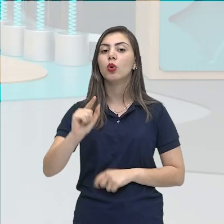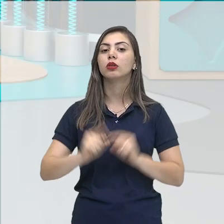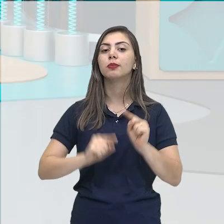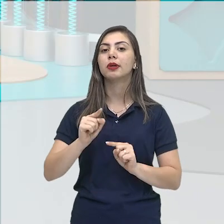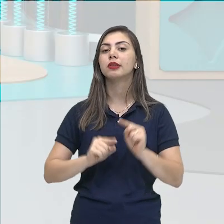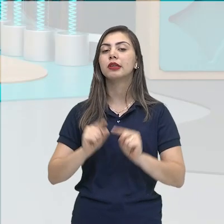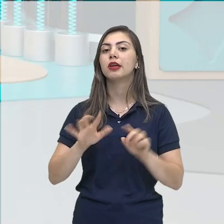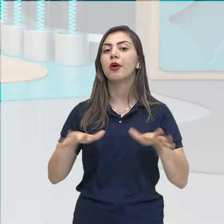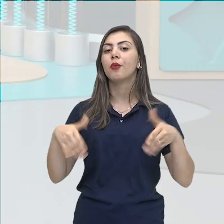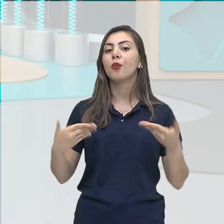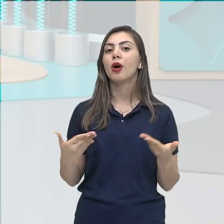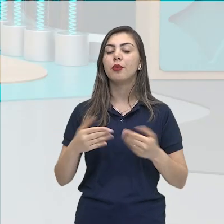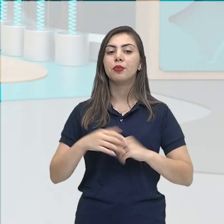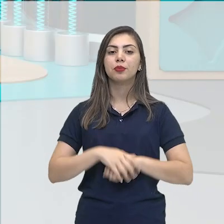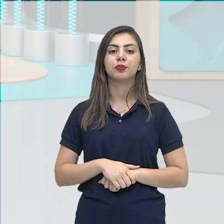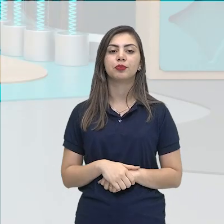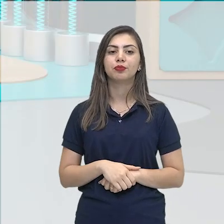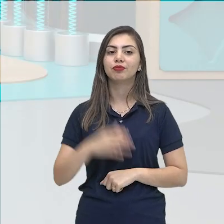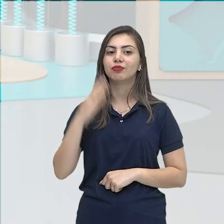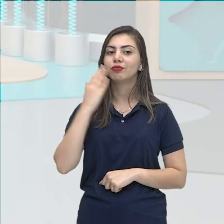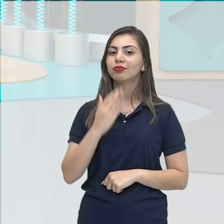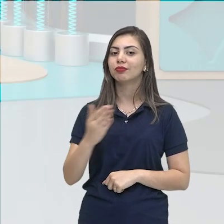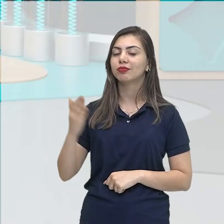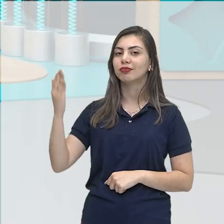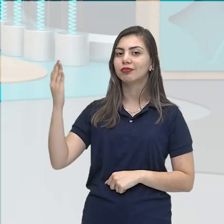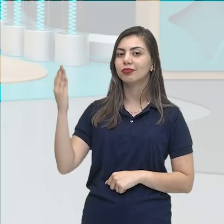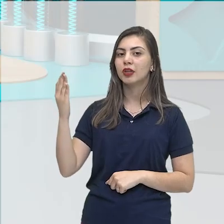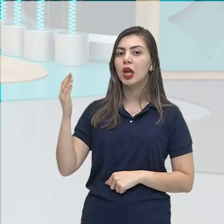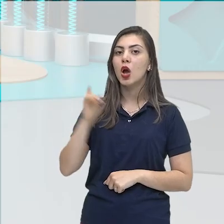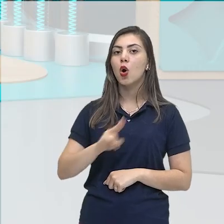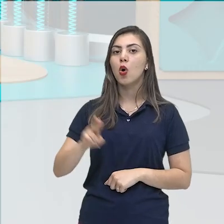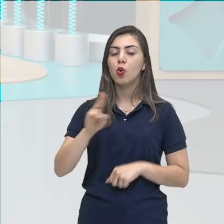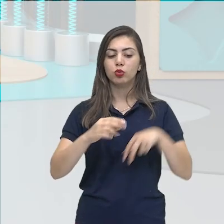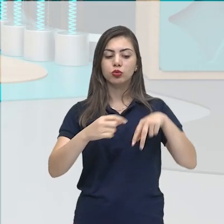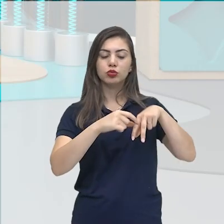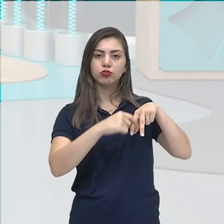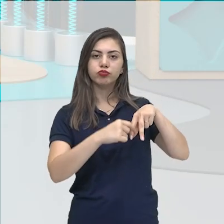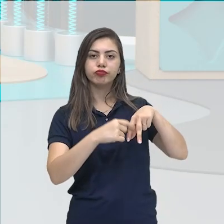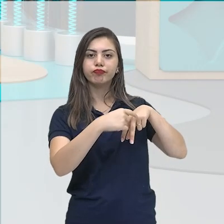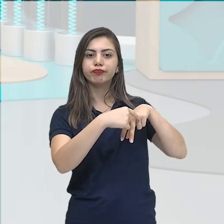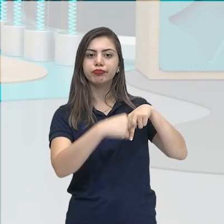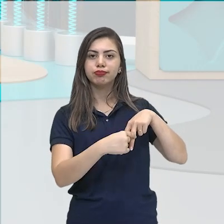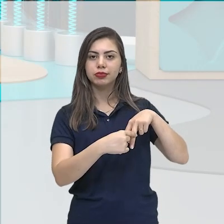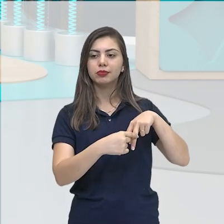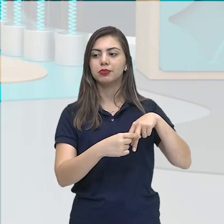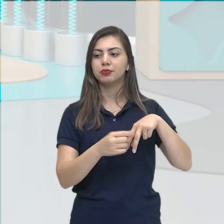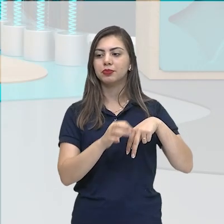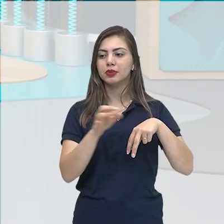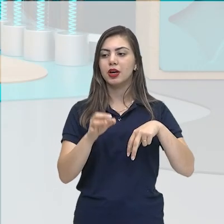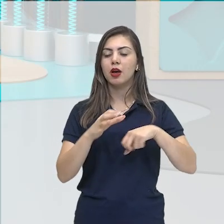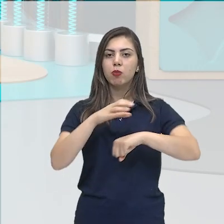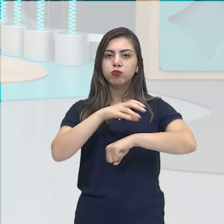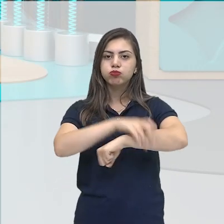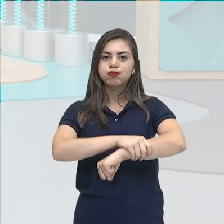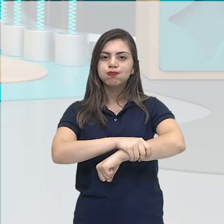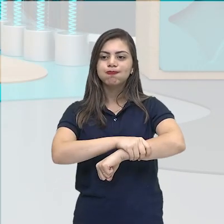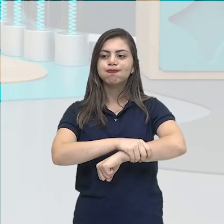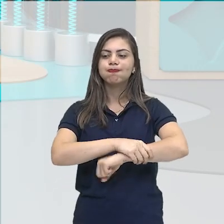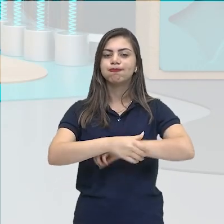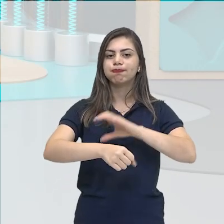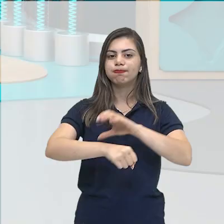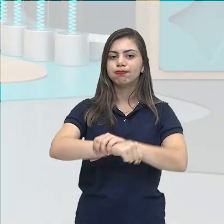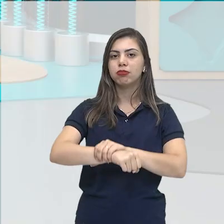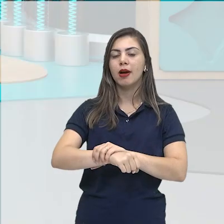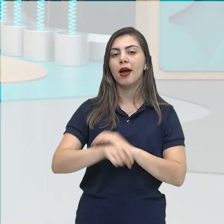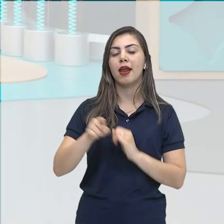ser utilizado aí na nossa ginástica localizada são as caneleiras. Esse é um equipamento favorito das